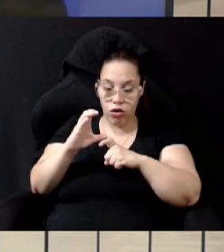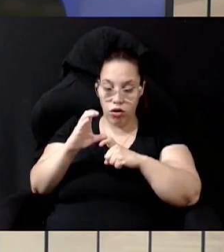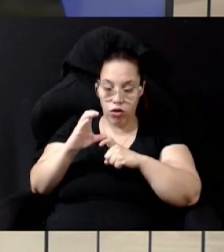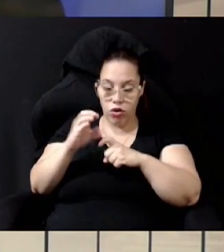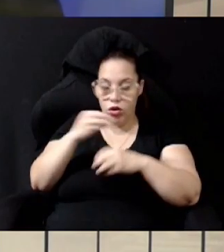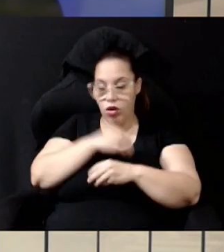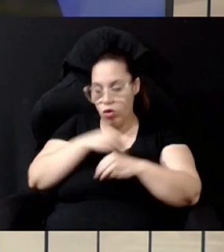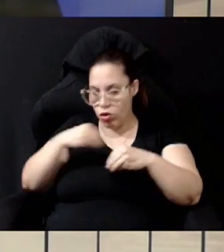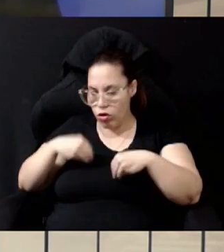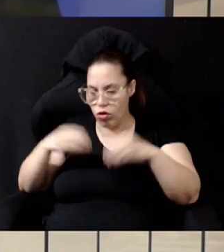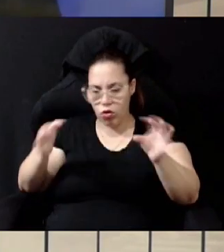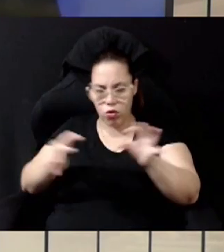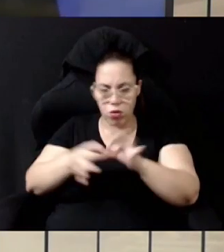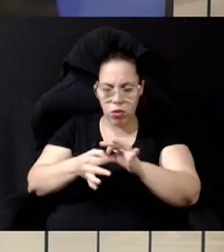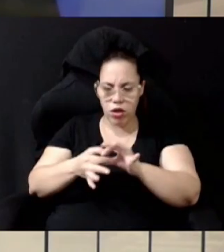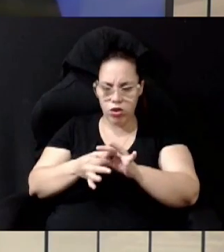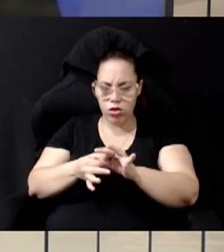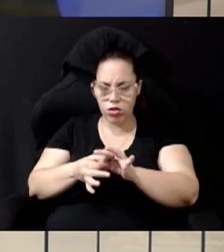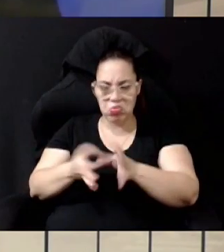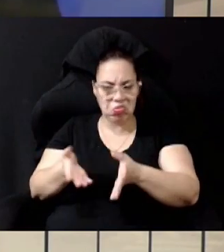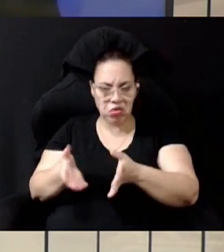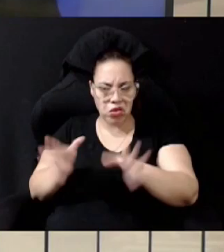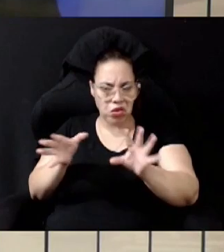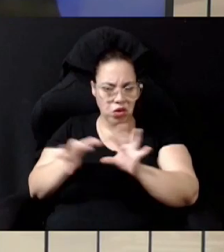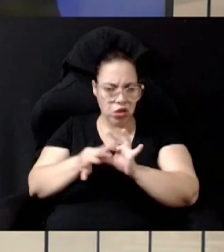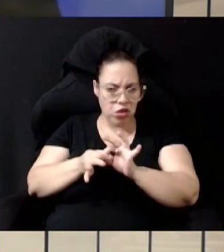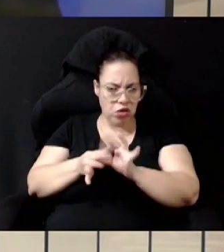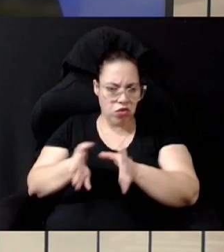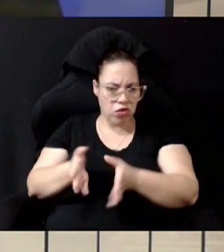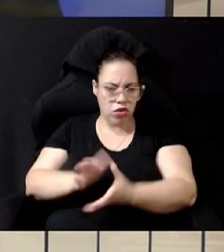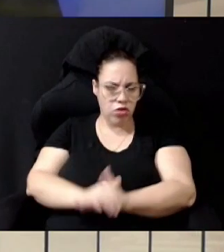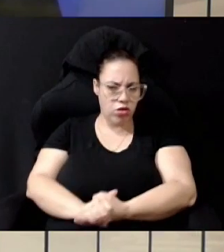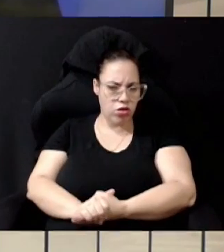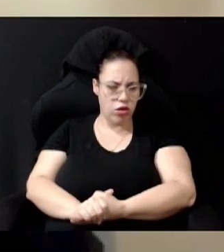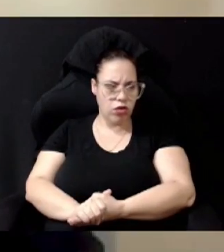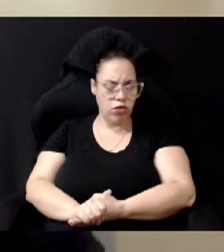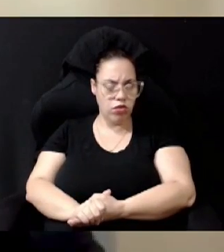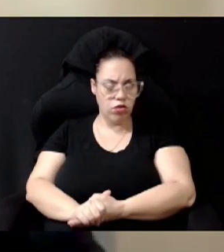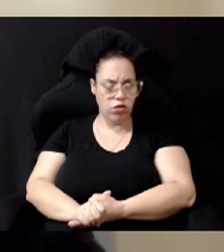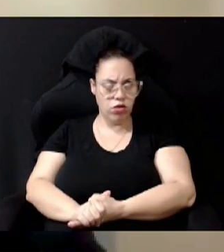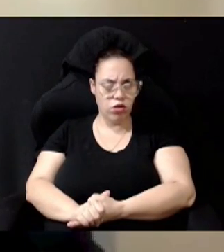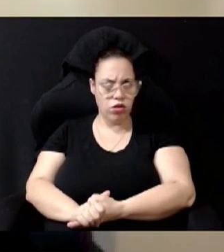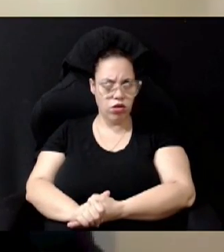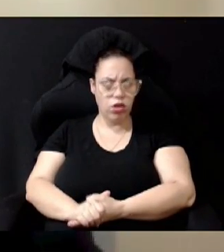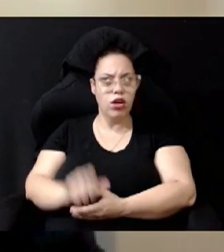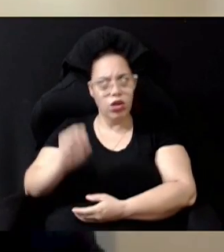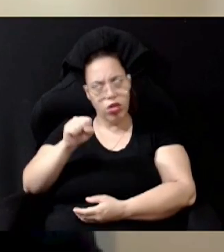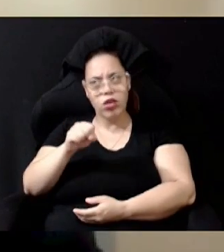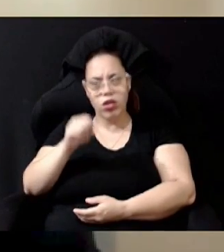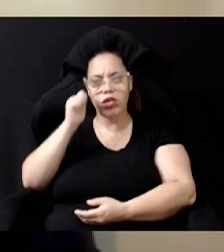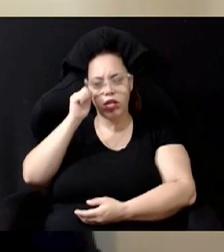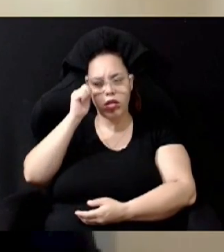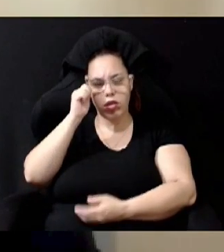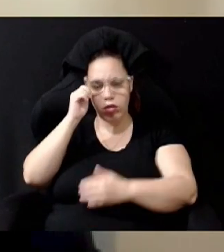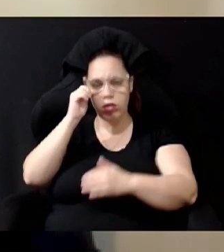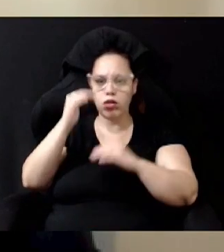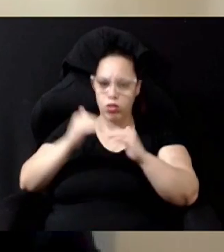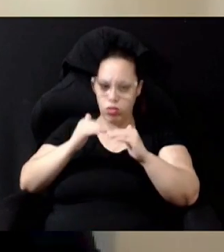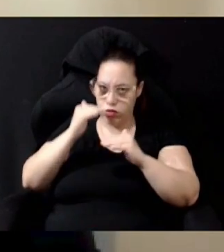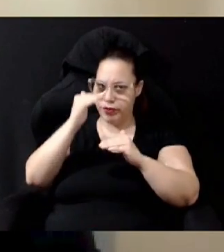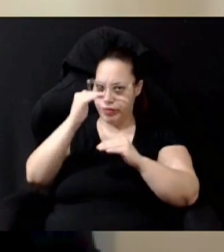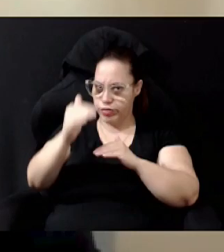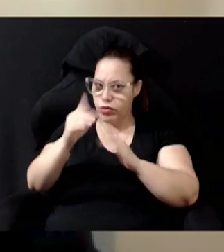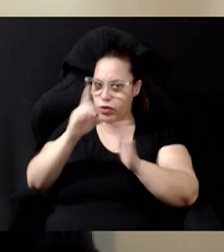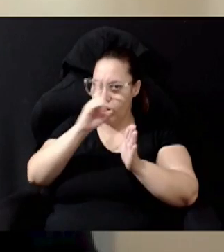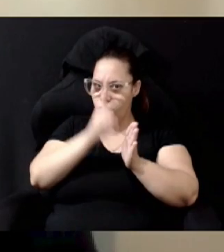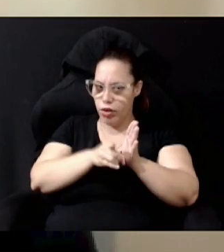complemente, que feche o Ah, sim. diagnóstico? Ah, sim. Houve um avanço grande nesse diagnóstico aí